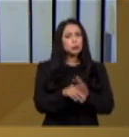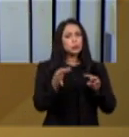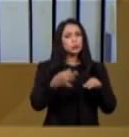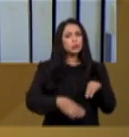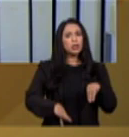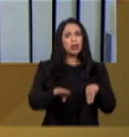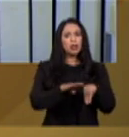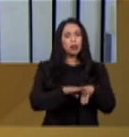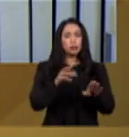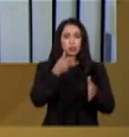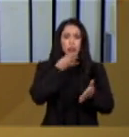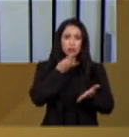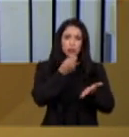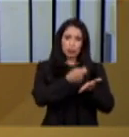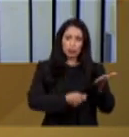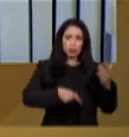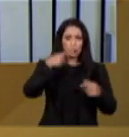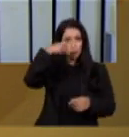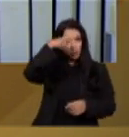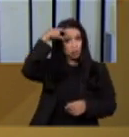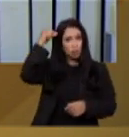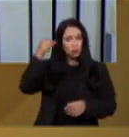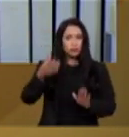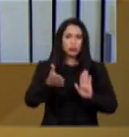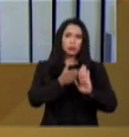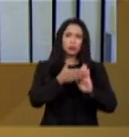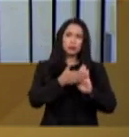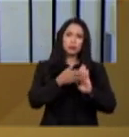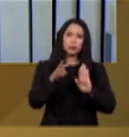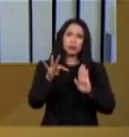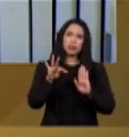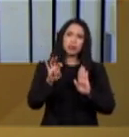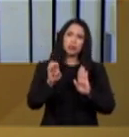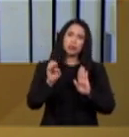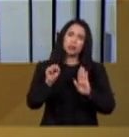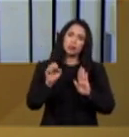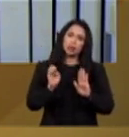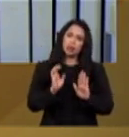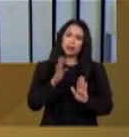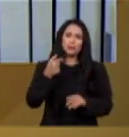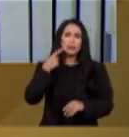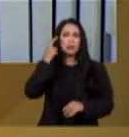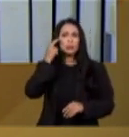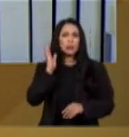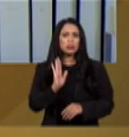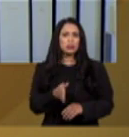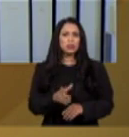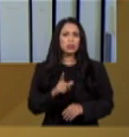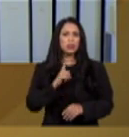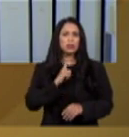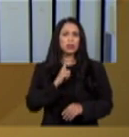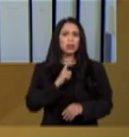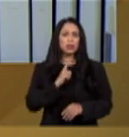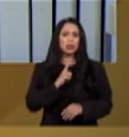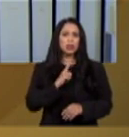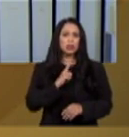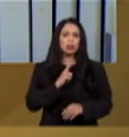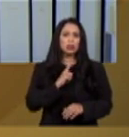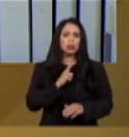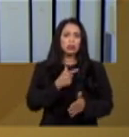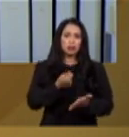ministro Luiz Roberto Barroso fez uma proposta de tese, mas penso que já há, inclusive, ministro